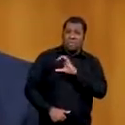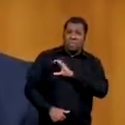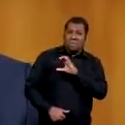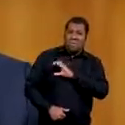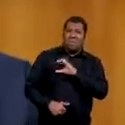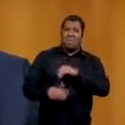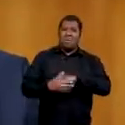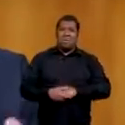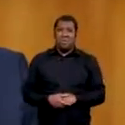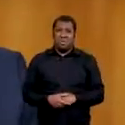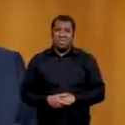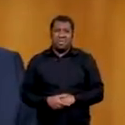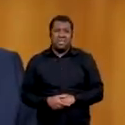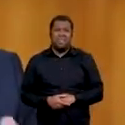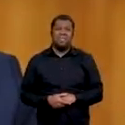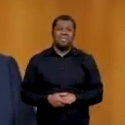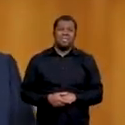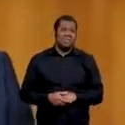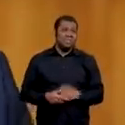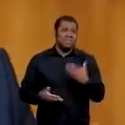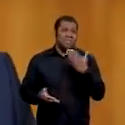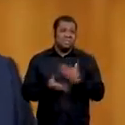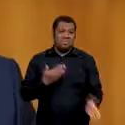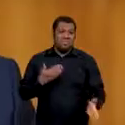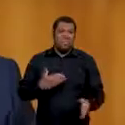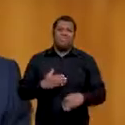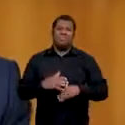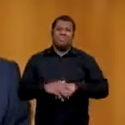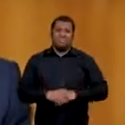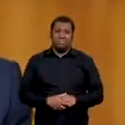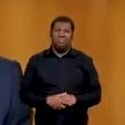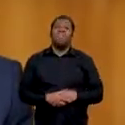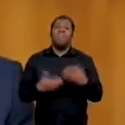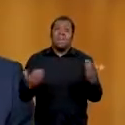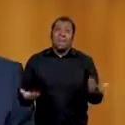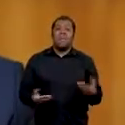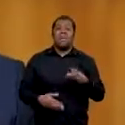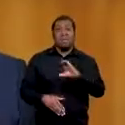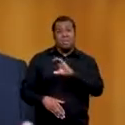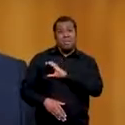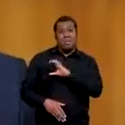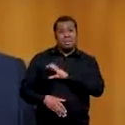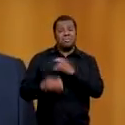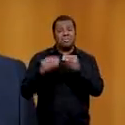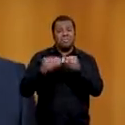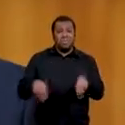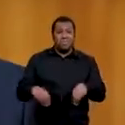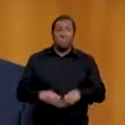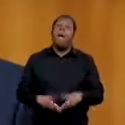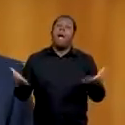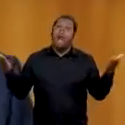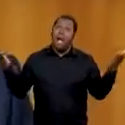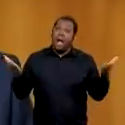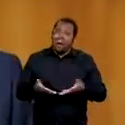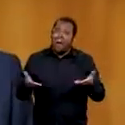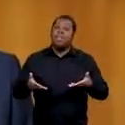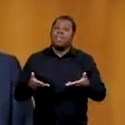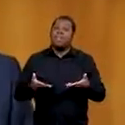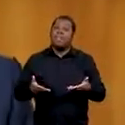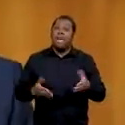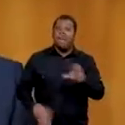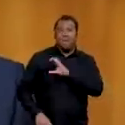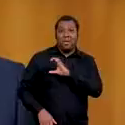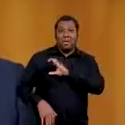da antidemocracia que nós tivemos no Brasil, acho que atropelou o Corinthians também. E agora voltou a ganhar, eu estou torcendo, sabe,